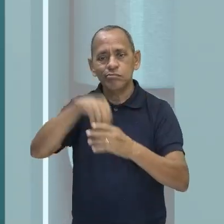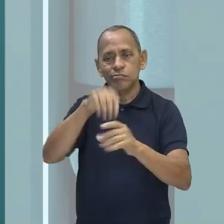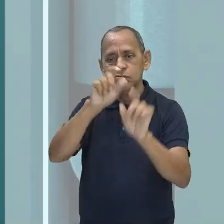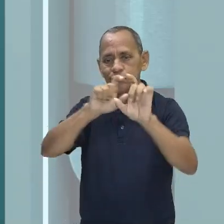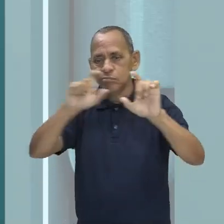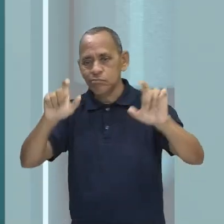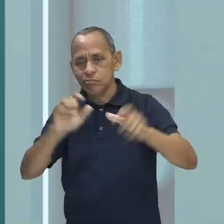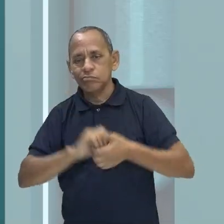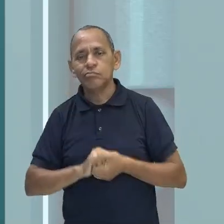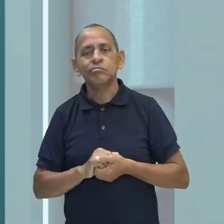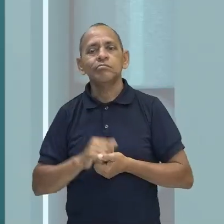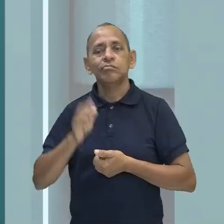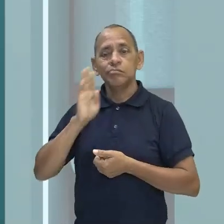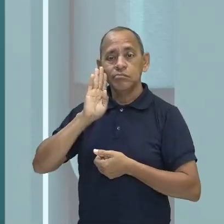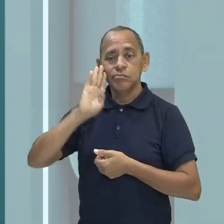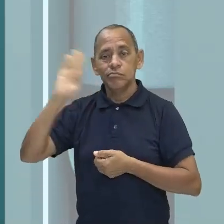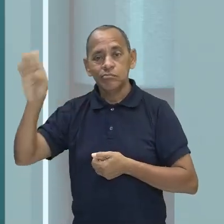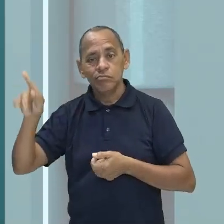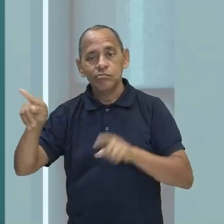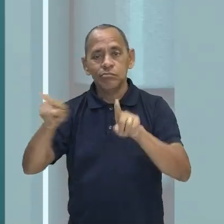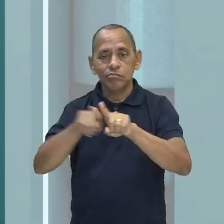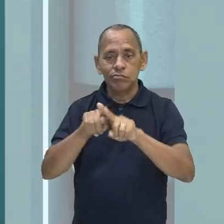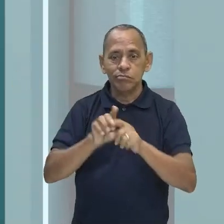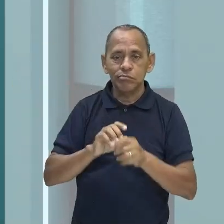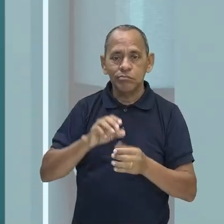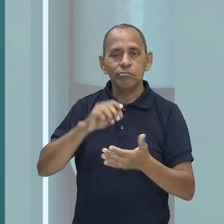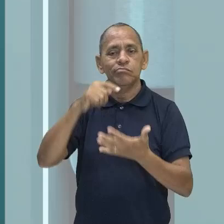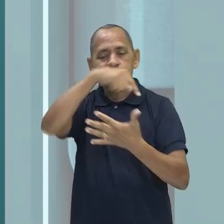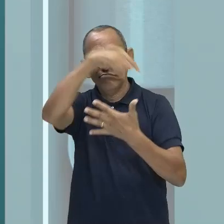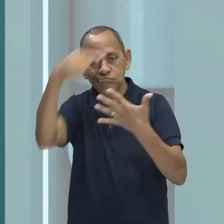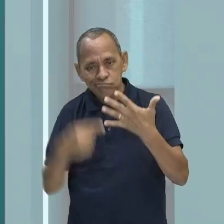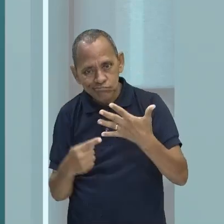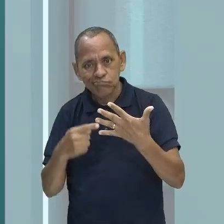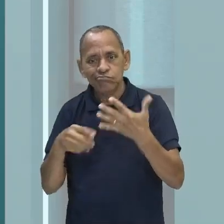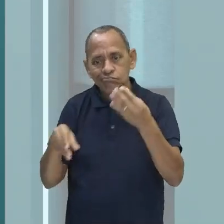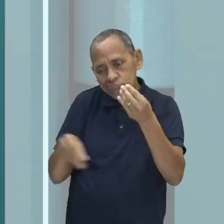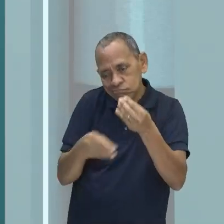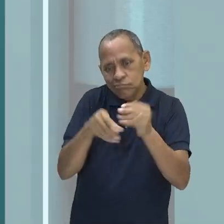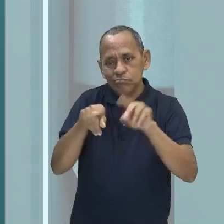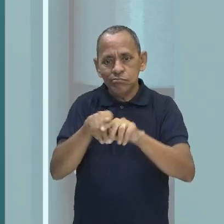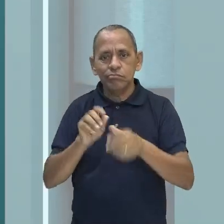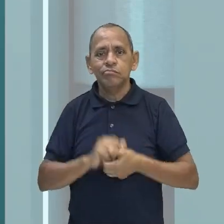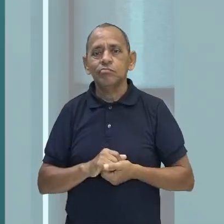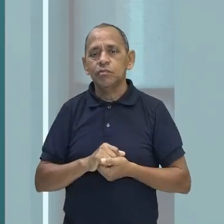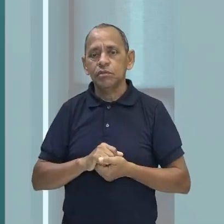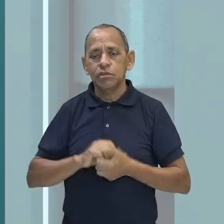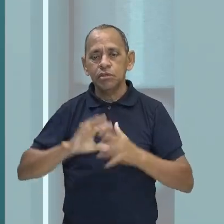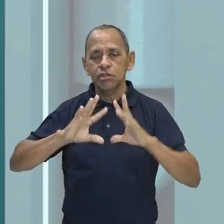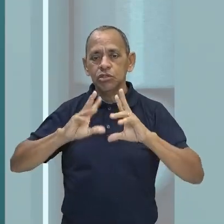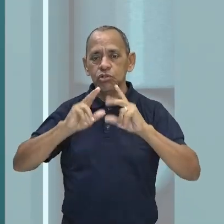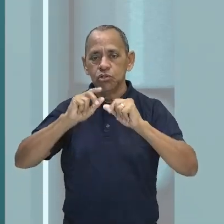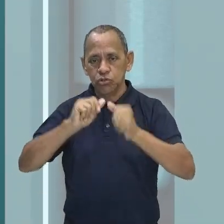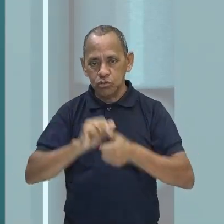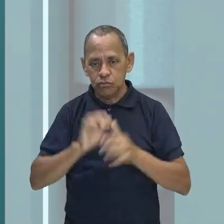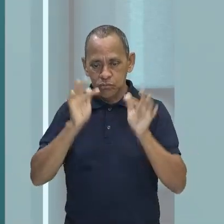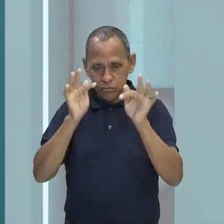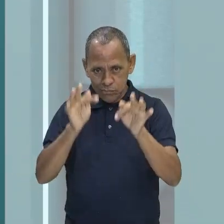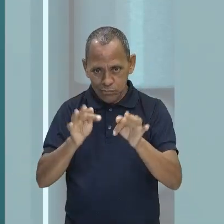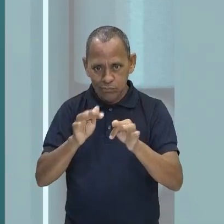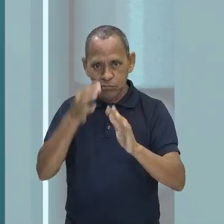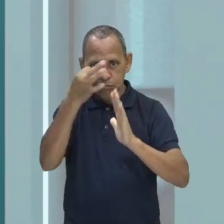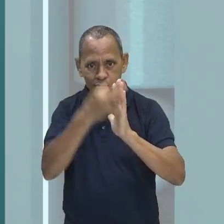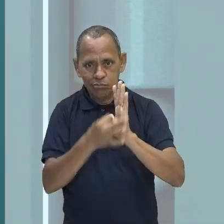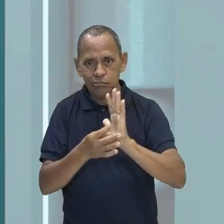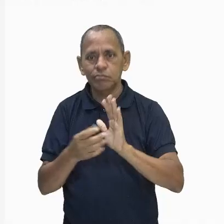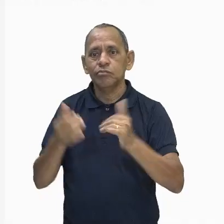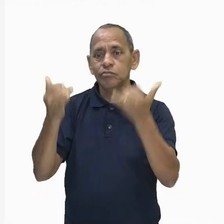dos essenciais, quanto dos acessórios e os integrantes também. E aí, para finalizar, nosso texto informando para